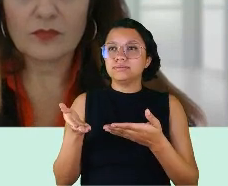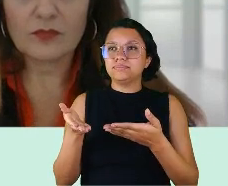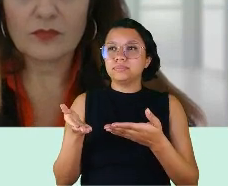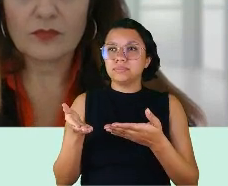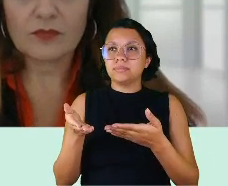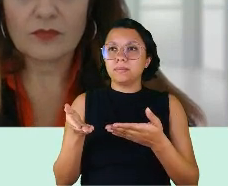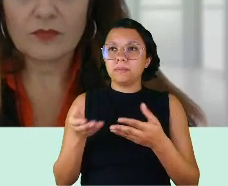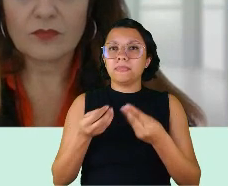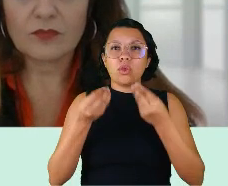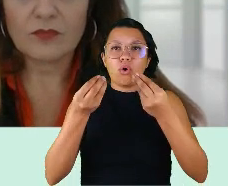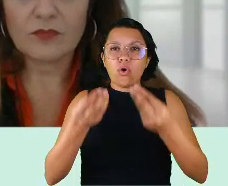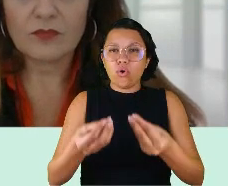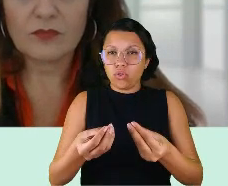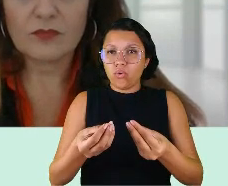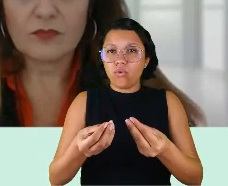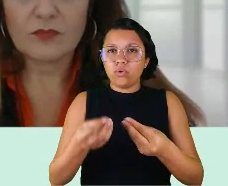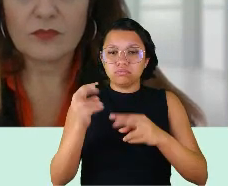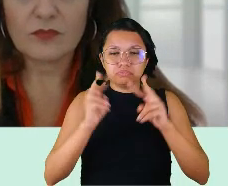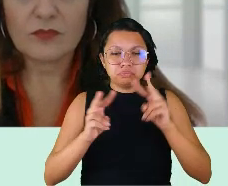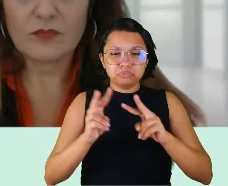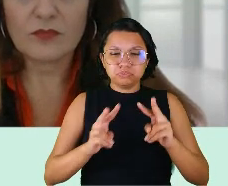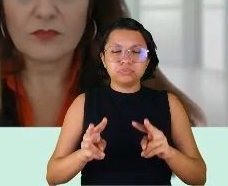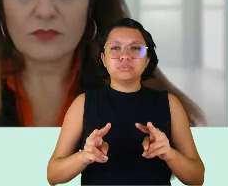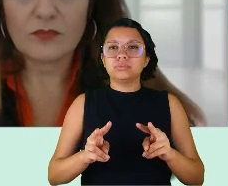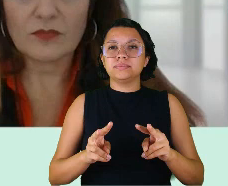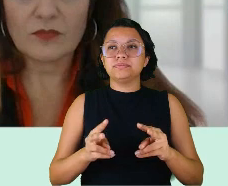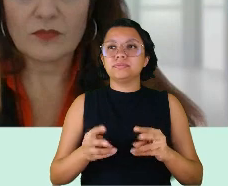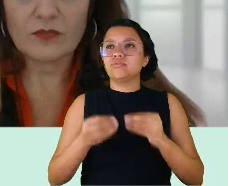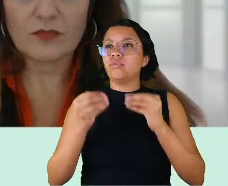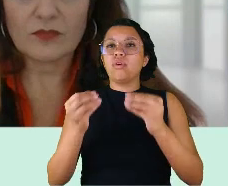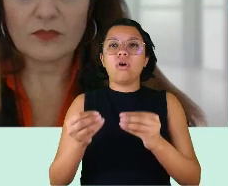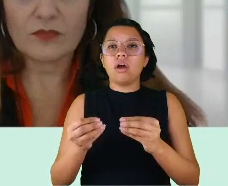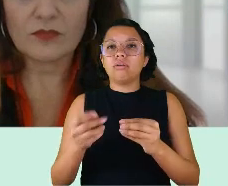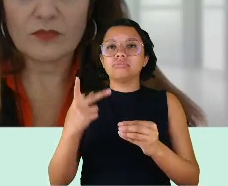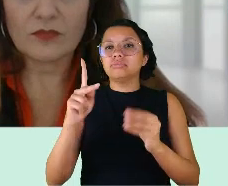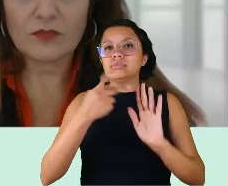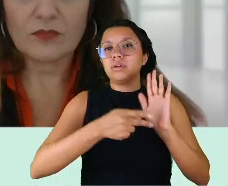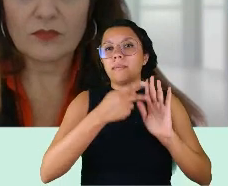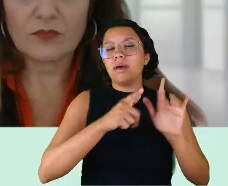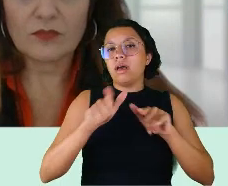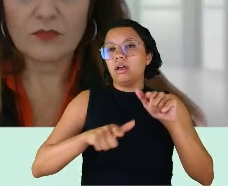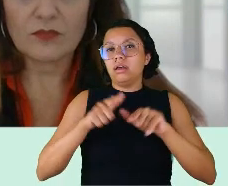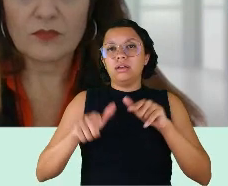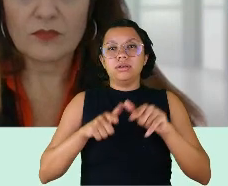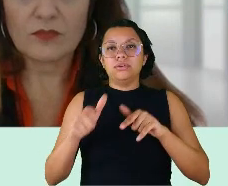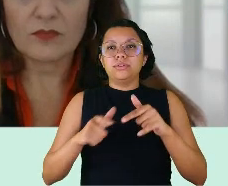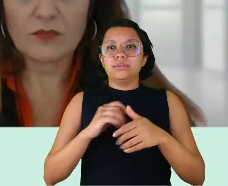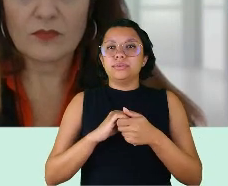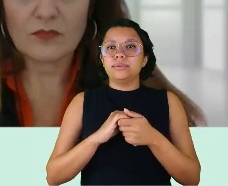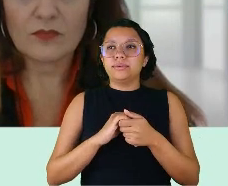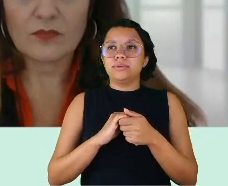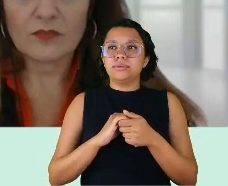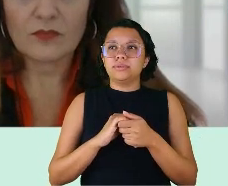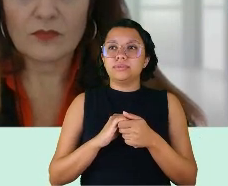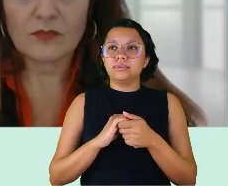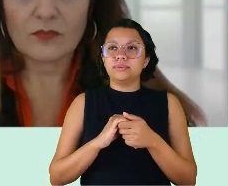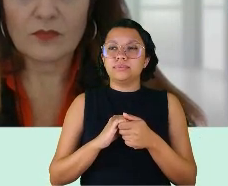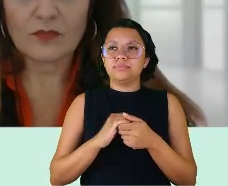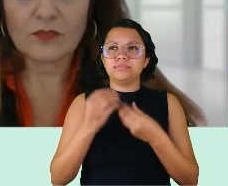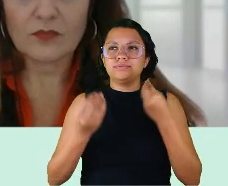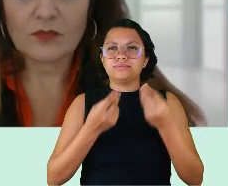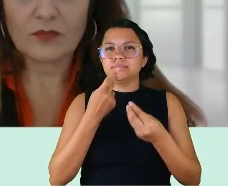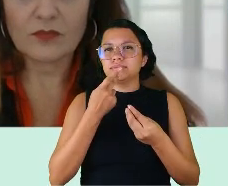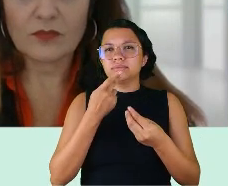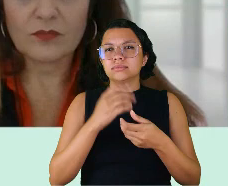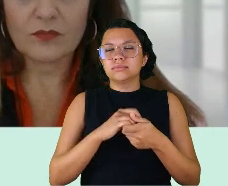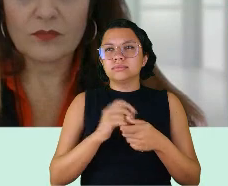ali, colocada, diagnosticada, não colocar isso no seu plano de trabalho, não tem como